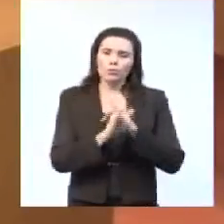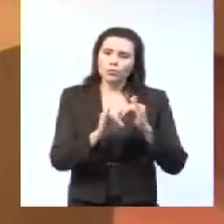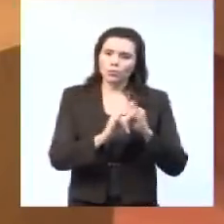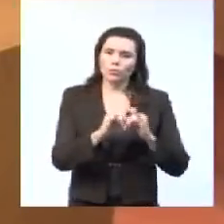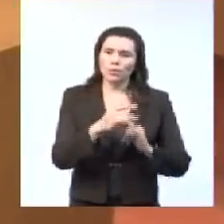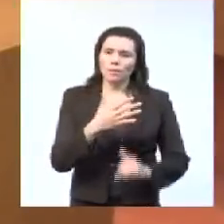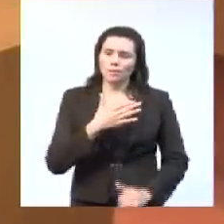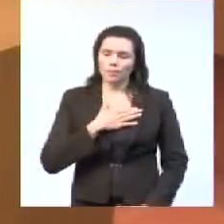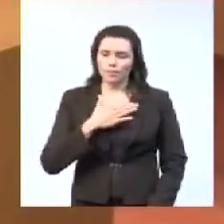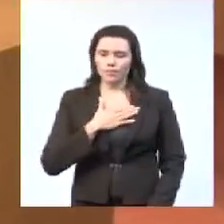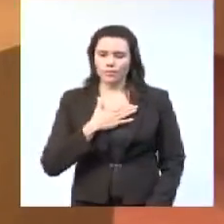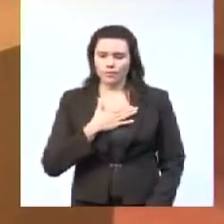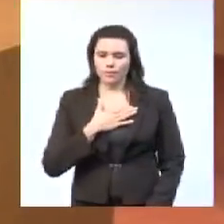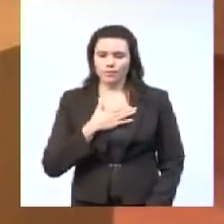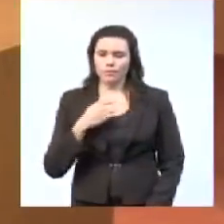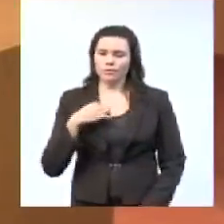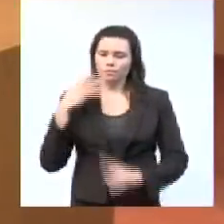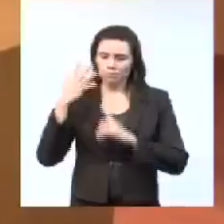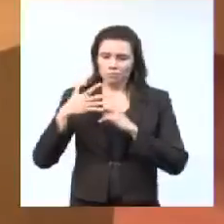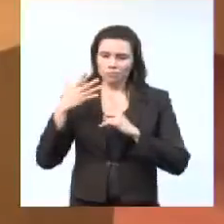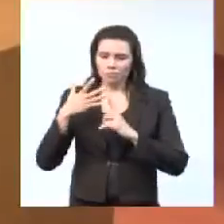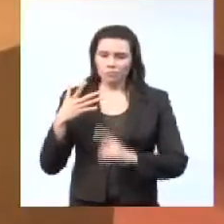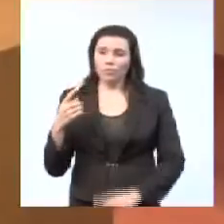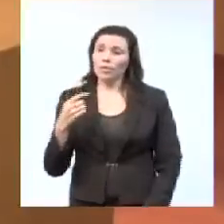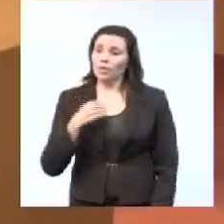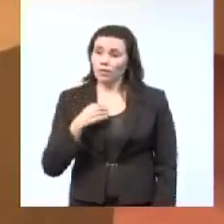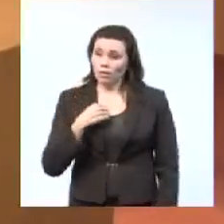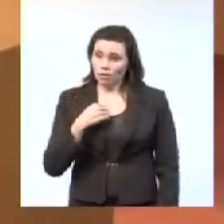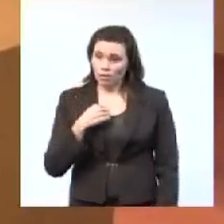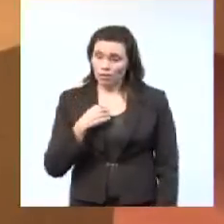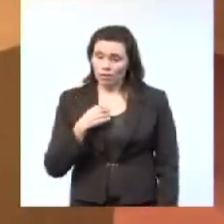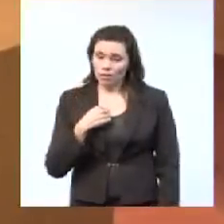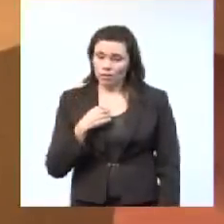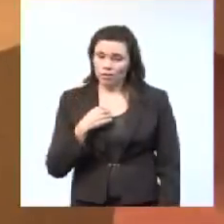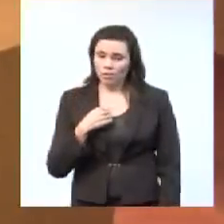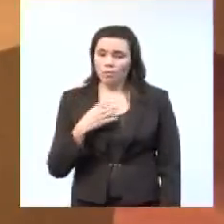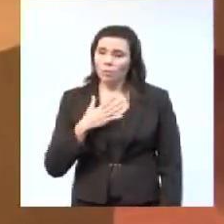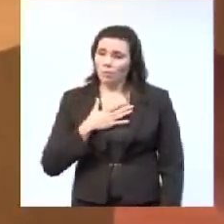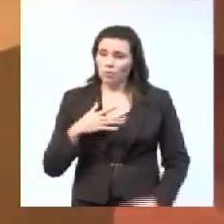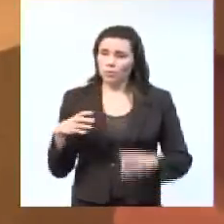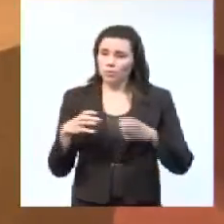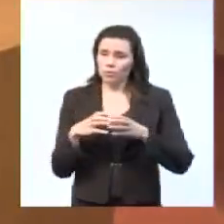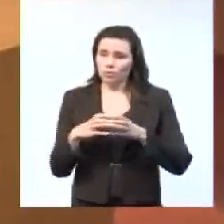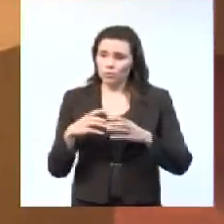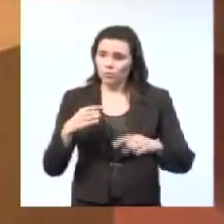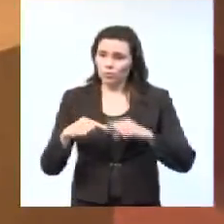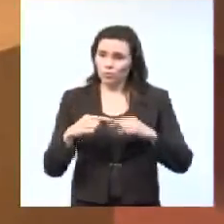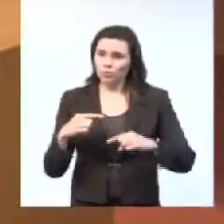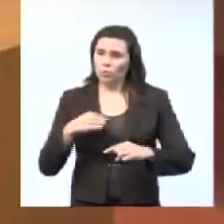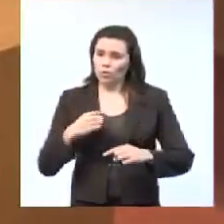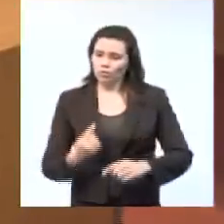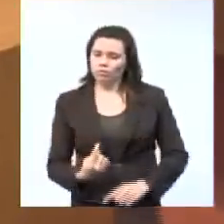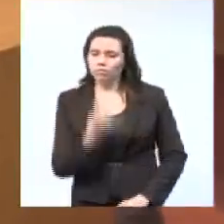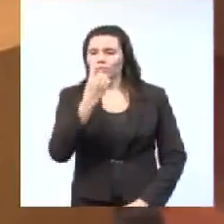inclusive como deputado mais votado da cidade de São Luís, do meu grupo político,